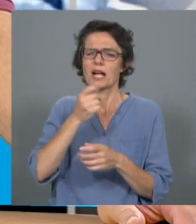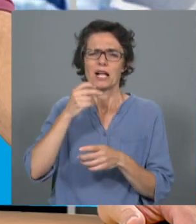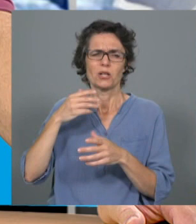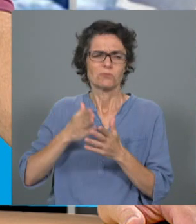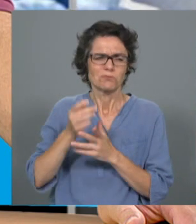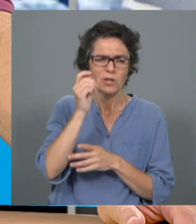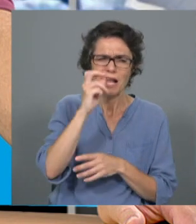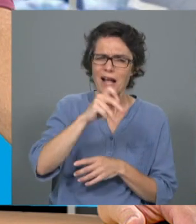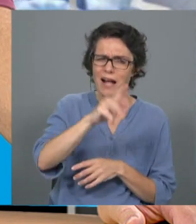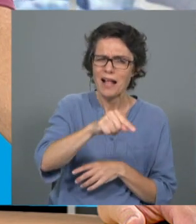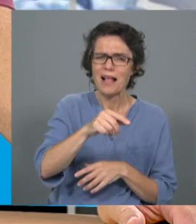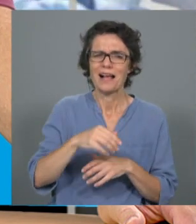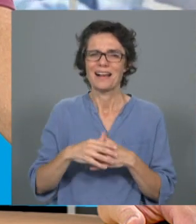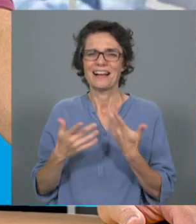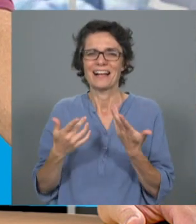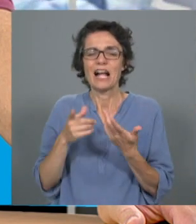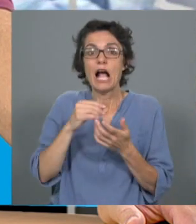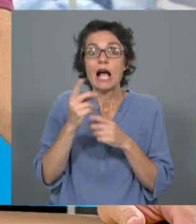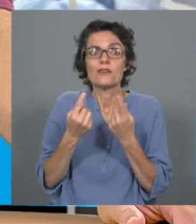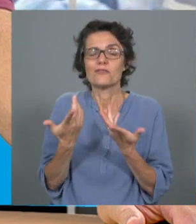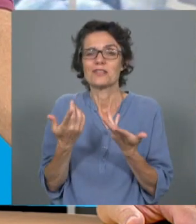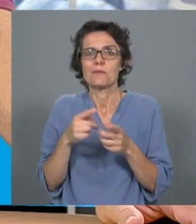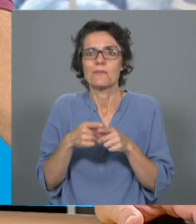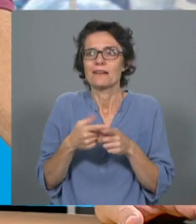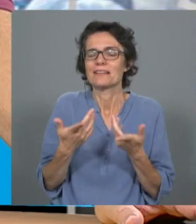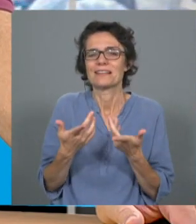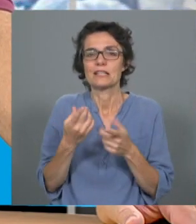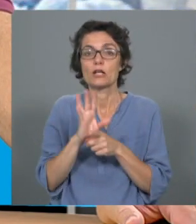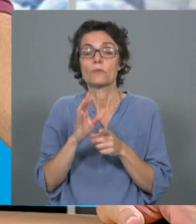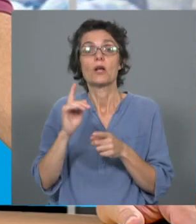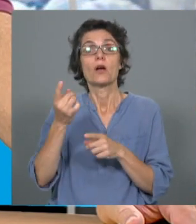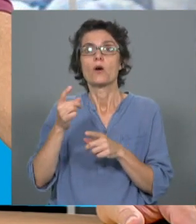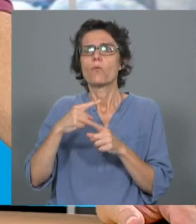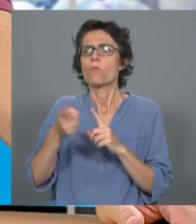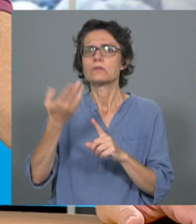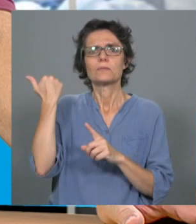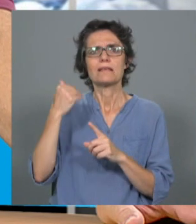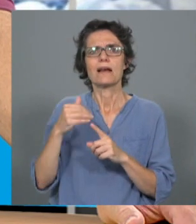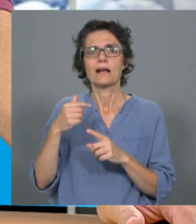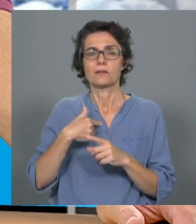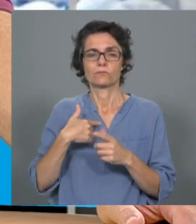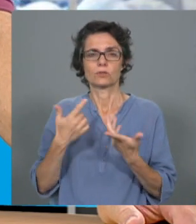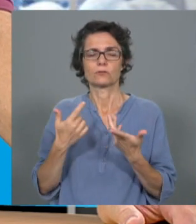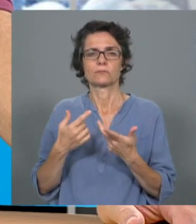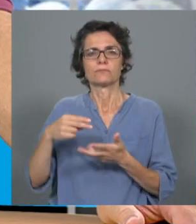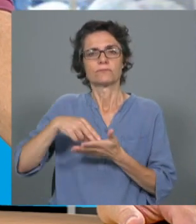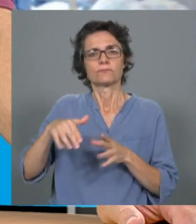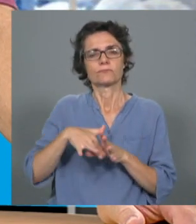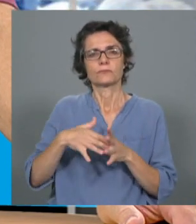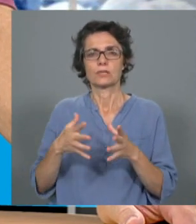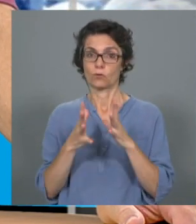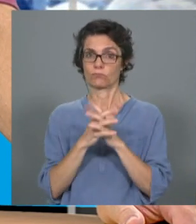vezes até coisas curiosíssimas. Ainda o ano passado, por exemplo, celebrei um casamento, ou presidi a celebração do casamento, não fui eu